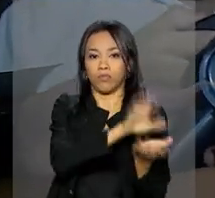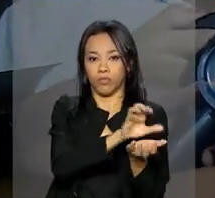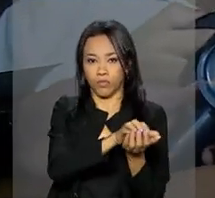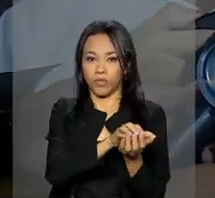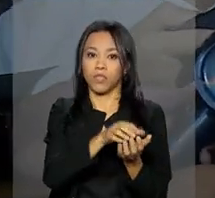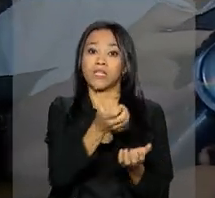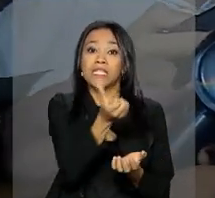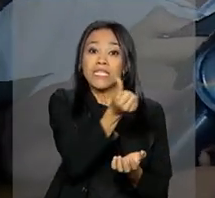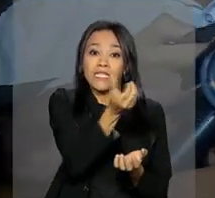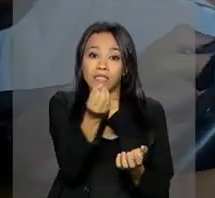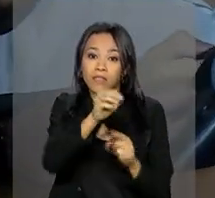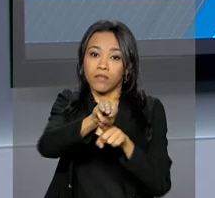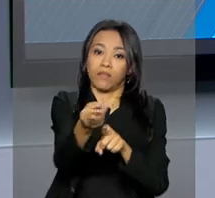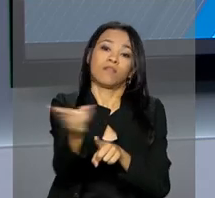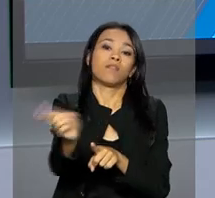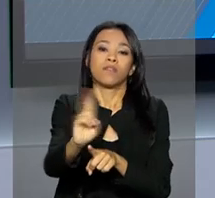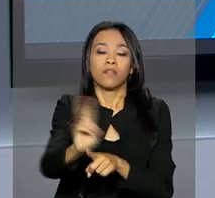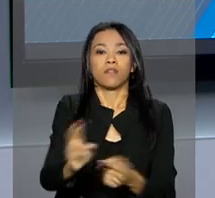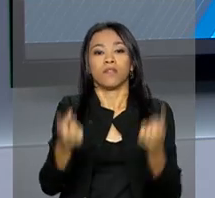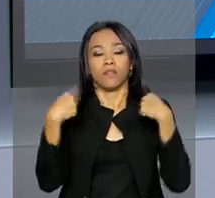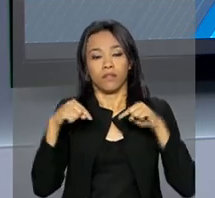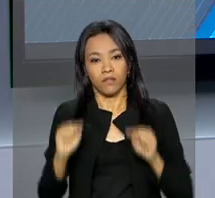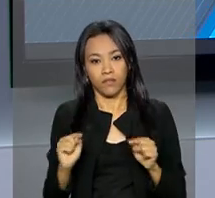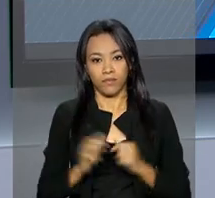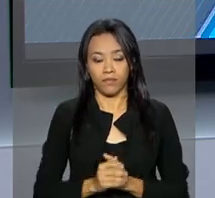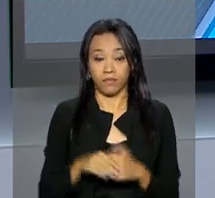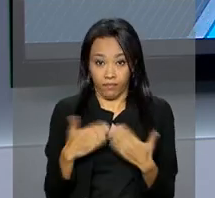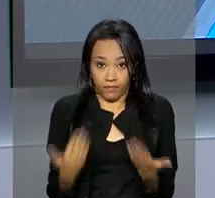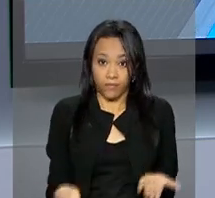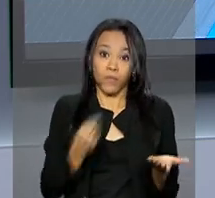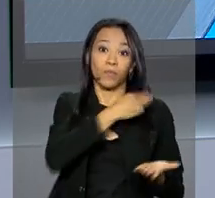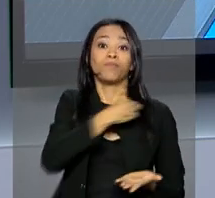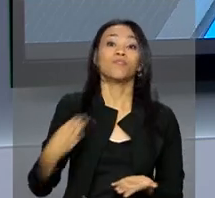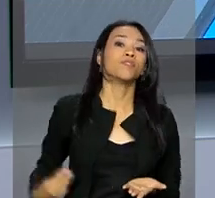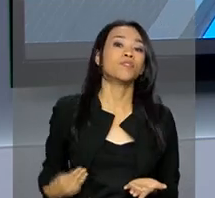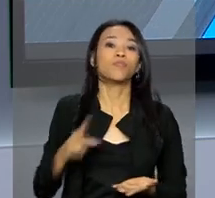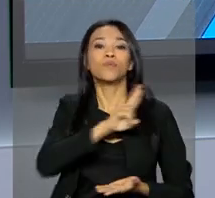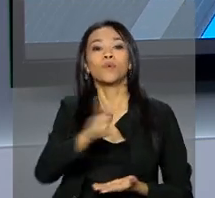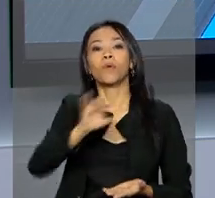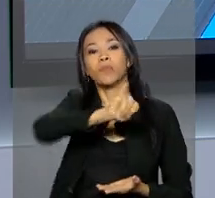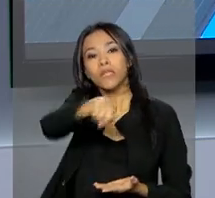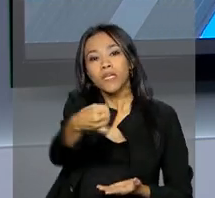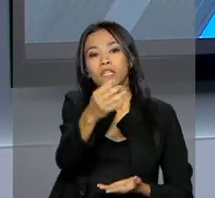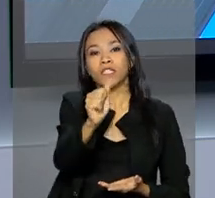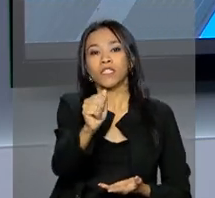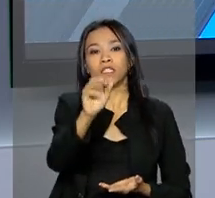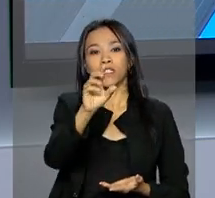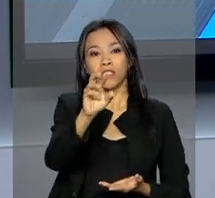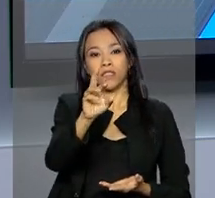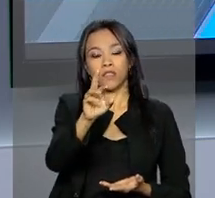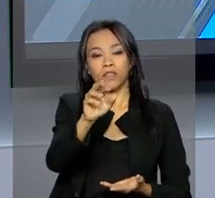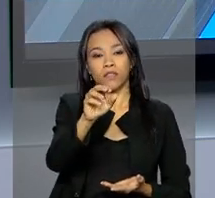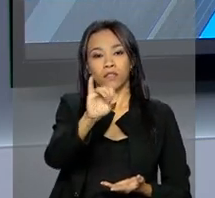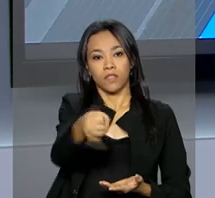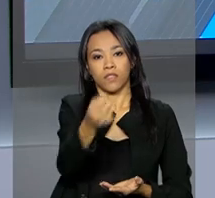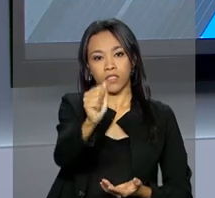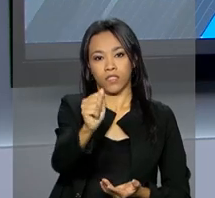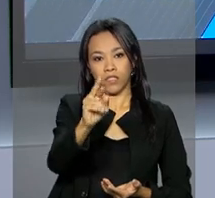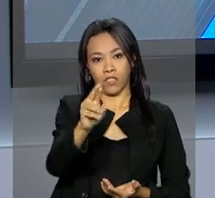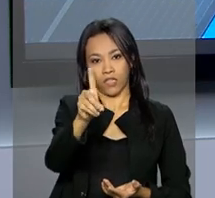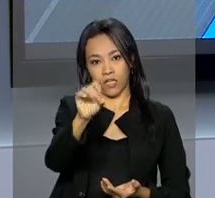600 milhões de reais e o ministro Torquato Jardim que estava à frente do Ministério da